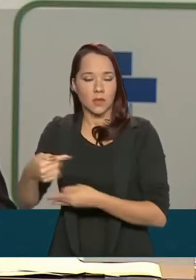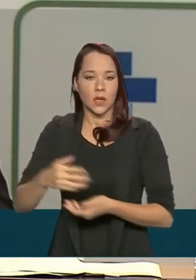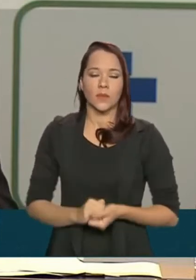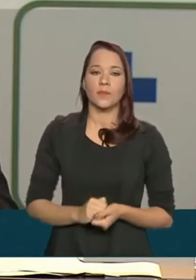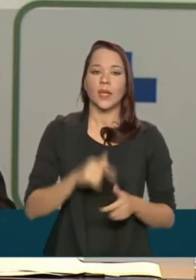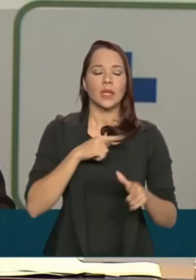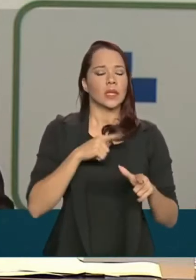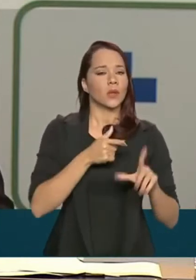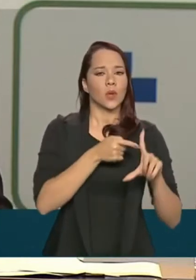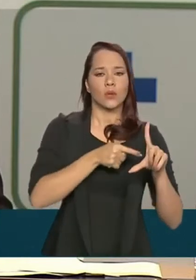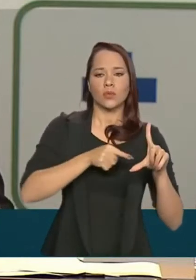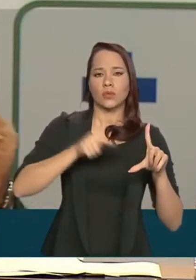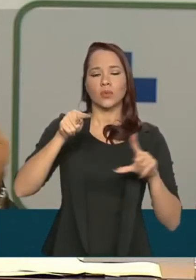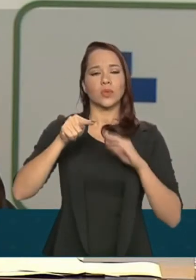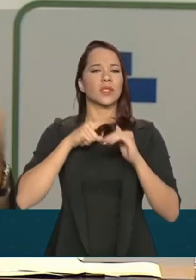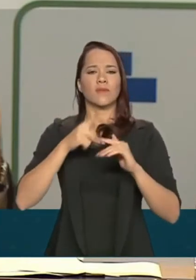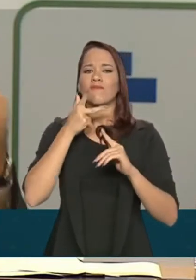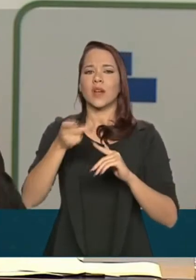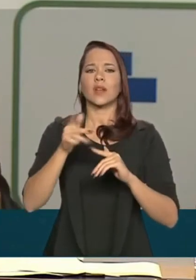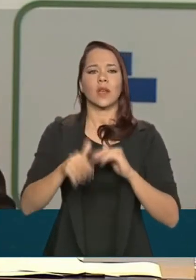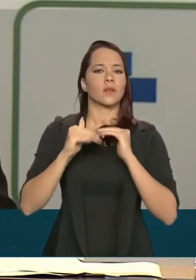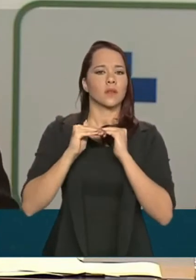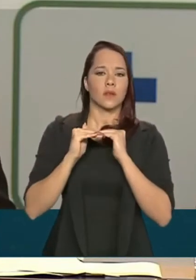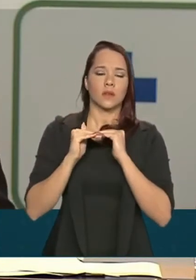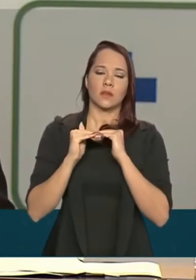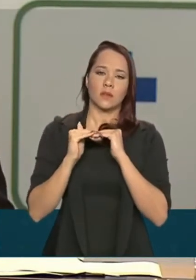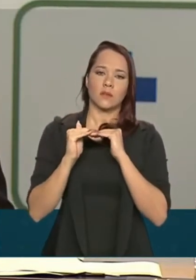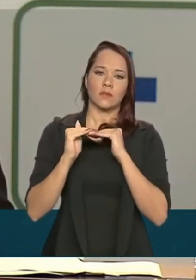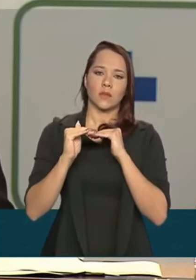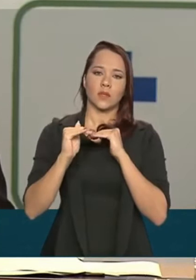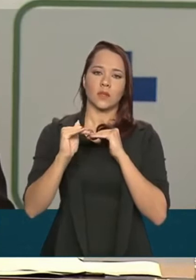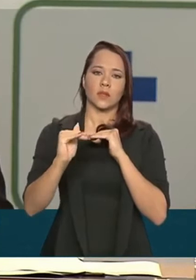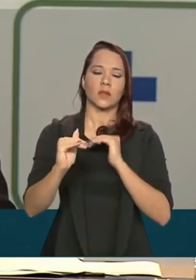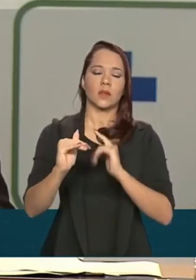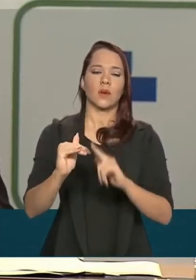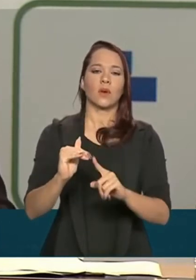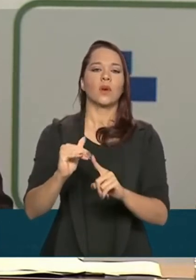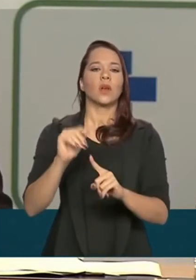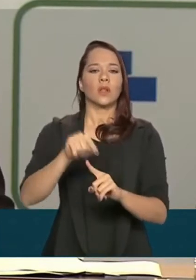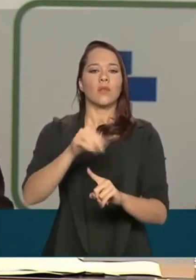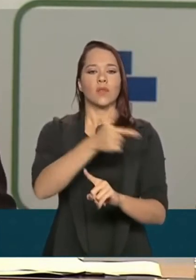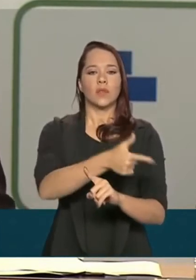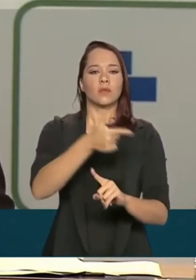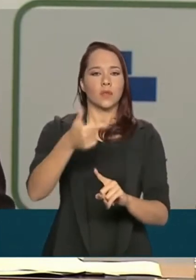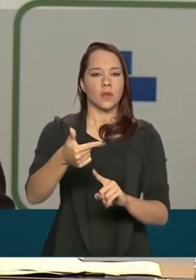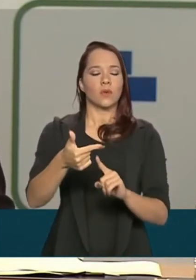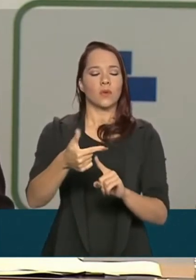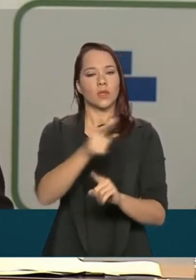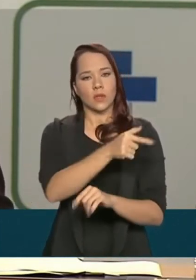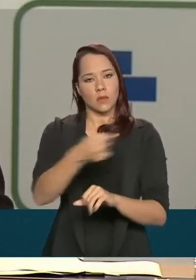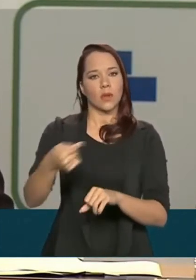certa estabilização, né, que nós chamamos de platô, né, no número a partir da 22ª